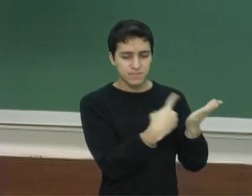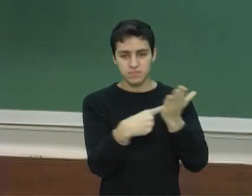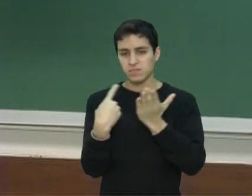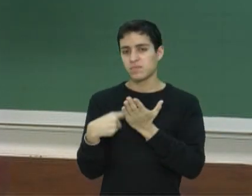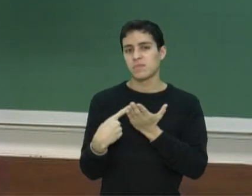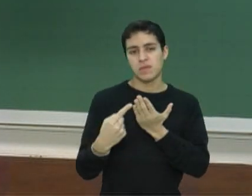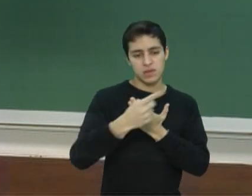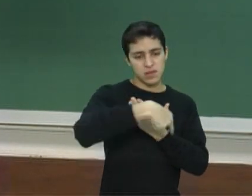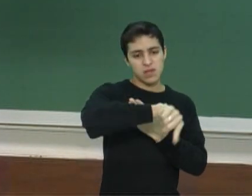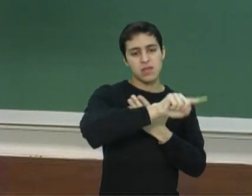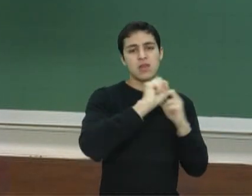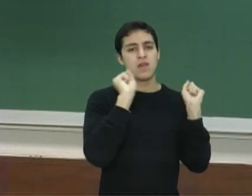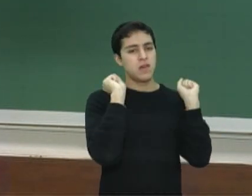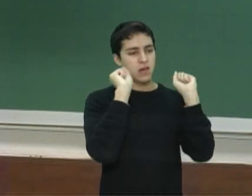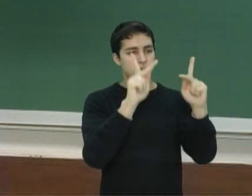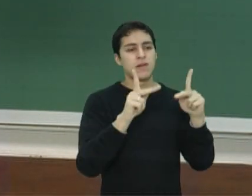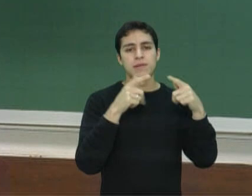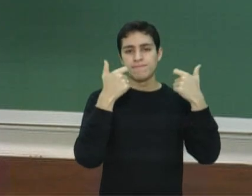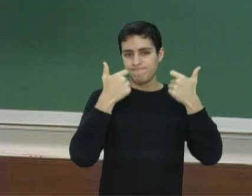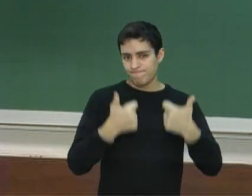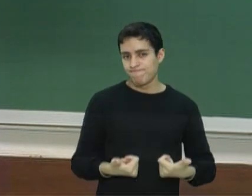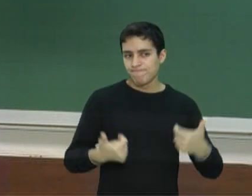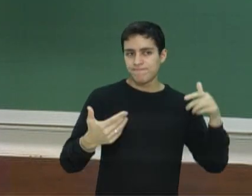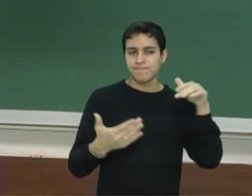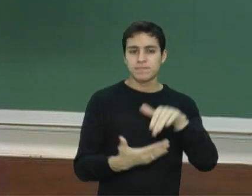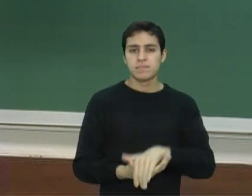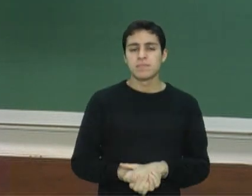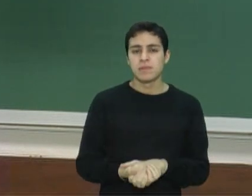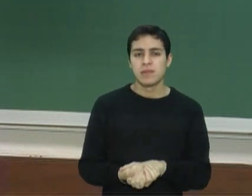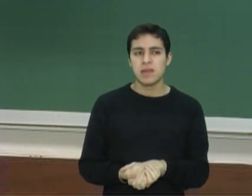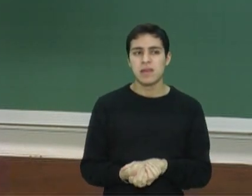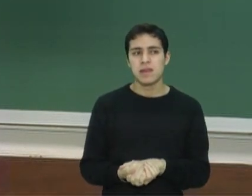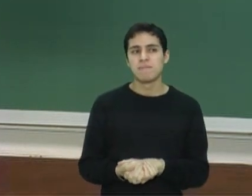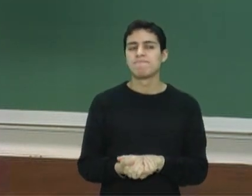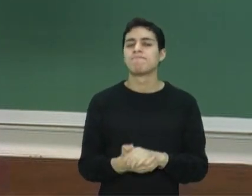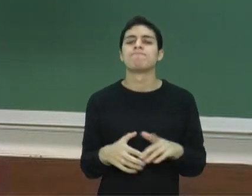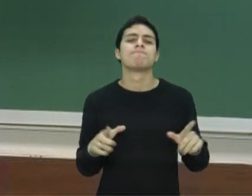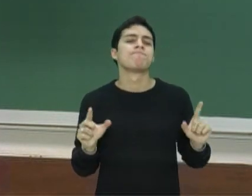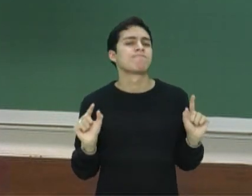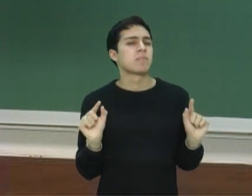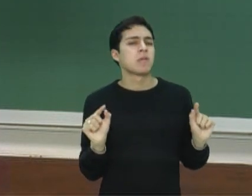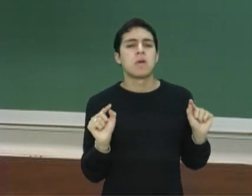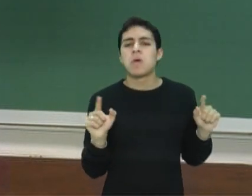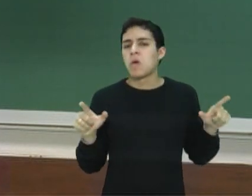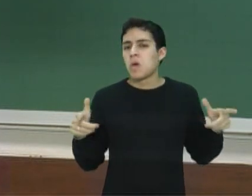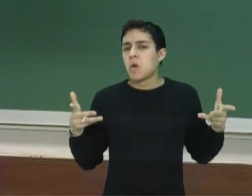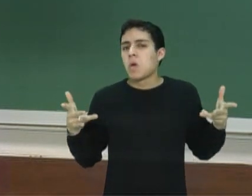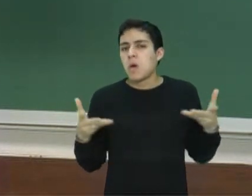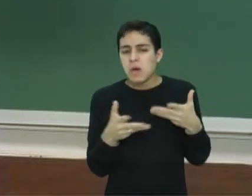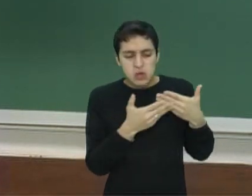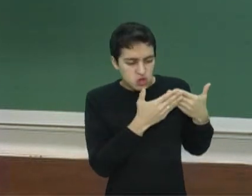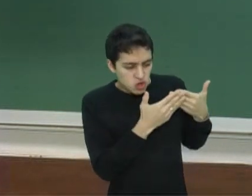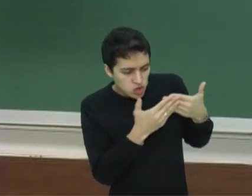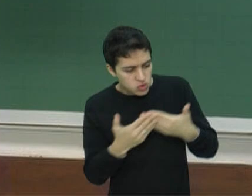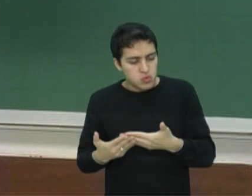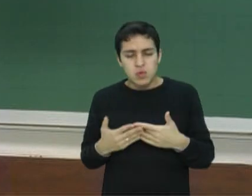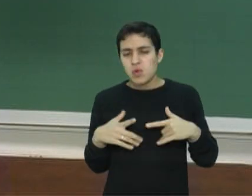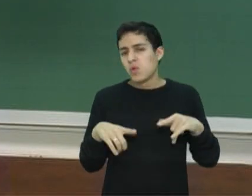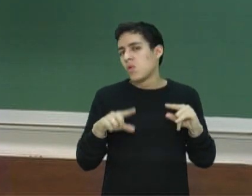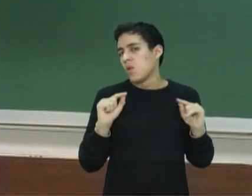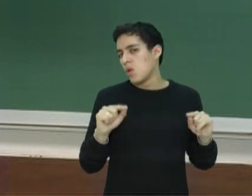é feito aí, certo? Muy bien. Tenemos aí lo que estudiamos en la clase de